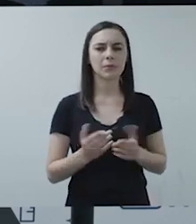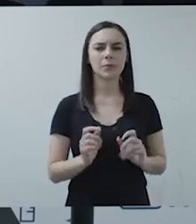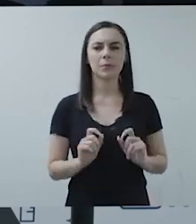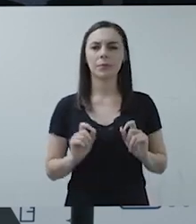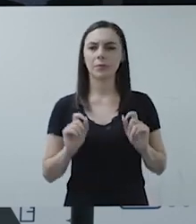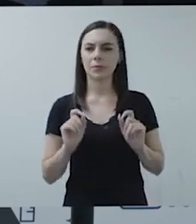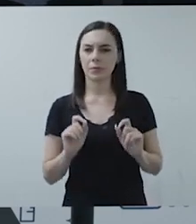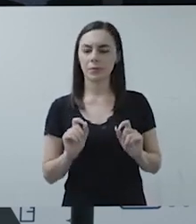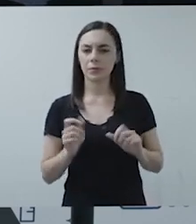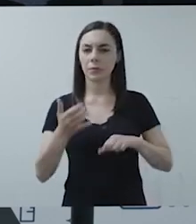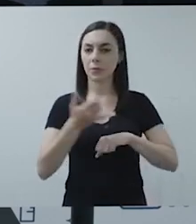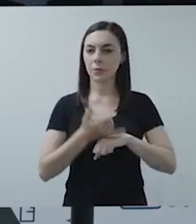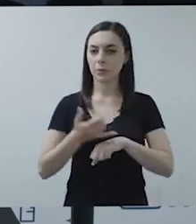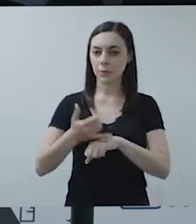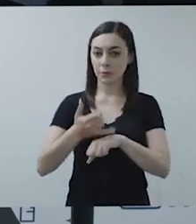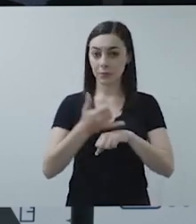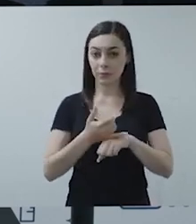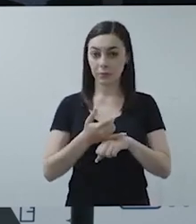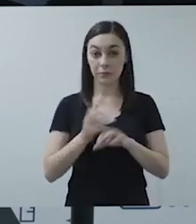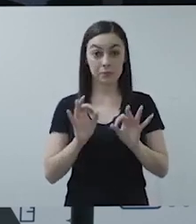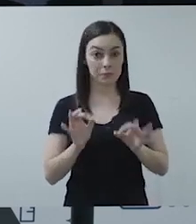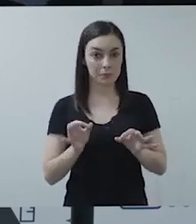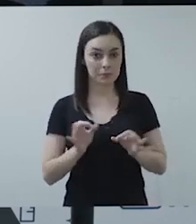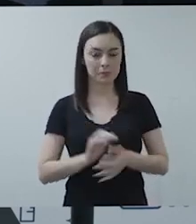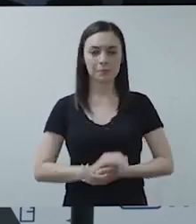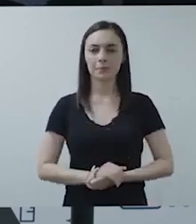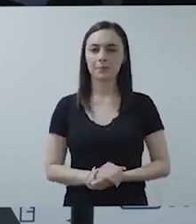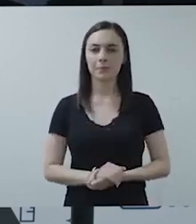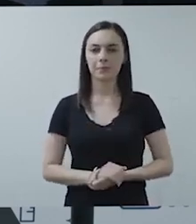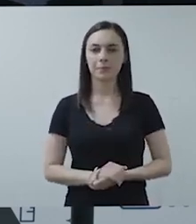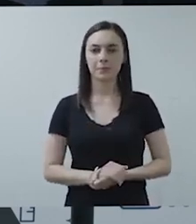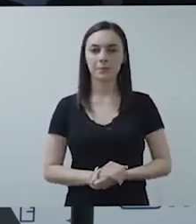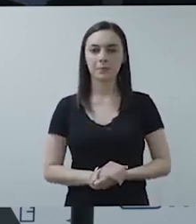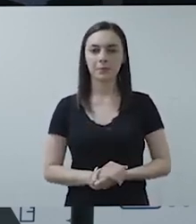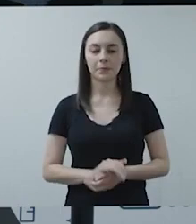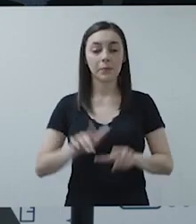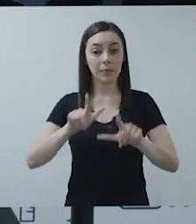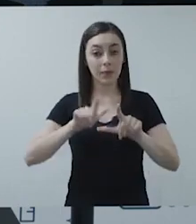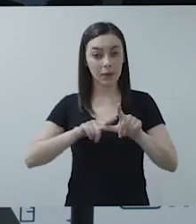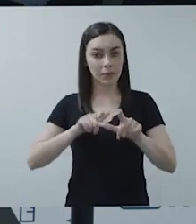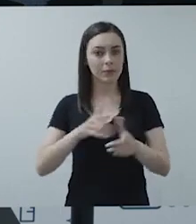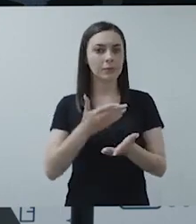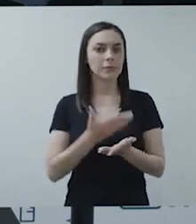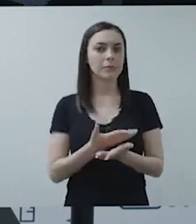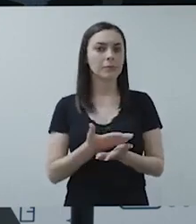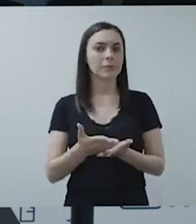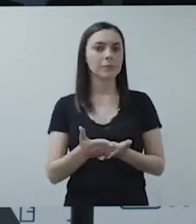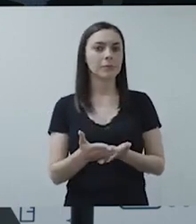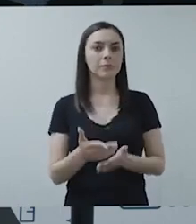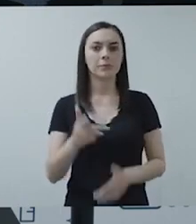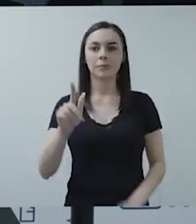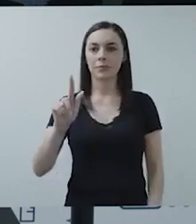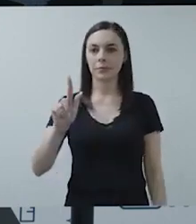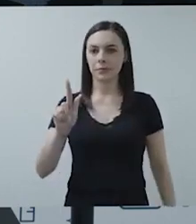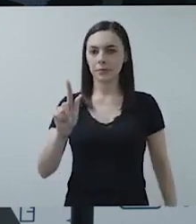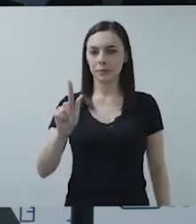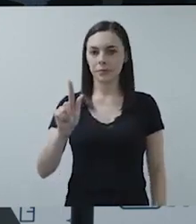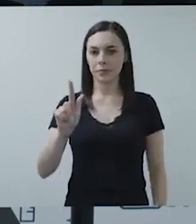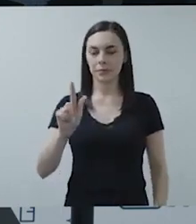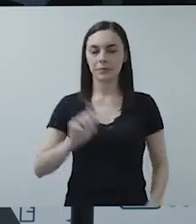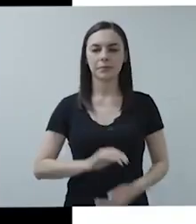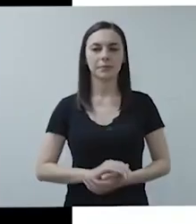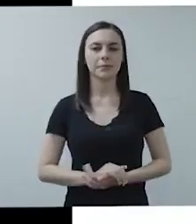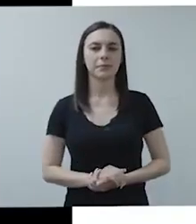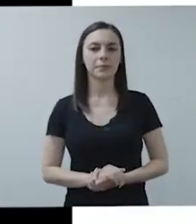os objetos, certo? A primeira letra, então, é a letra G. E